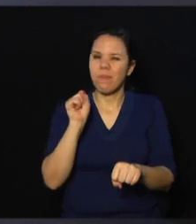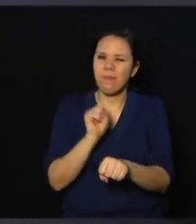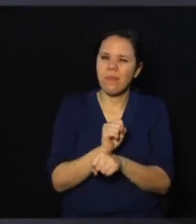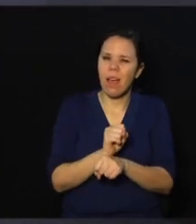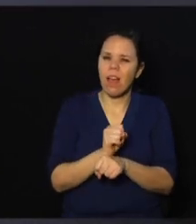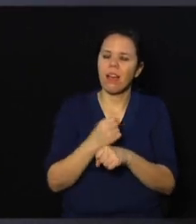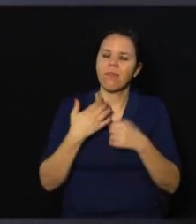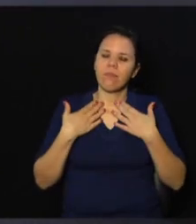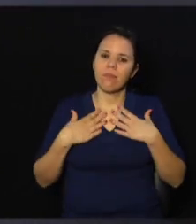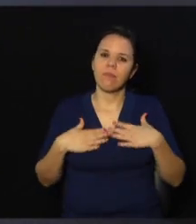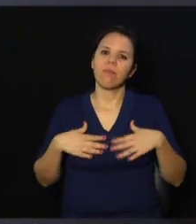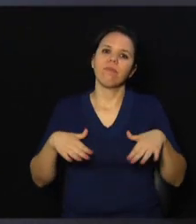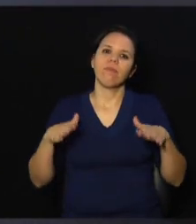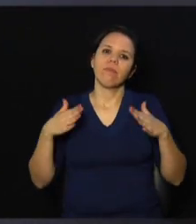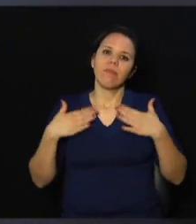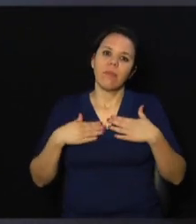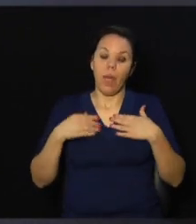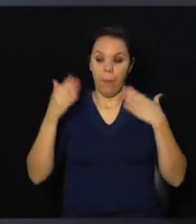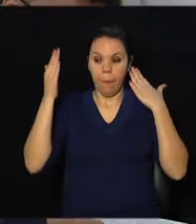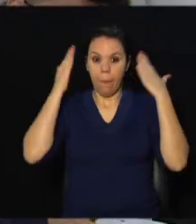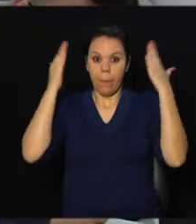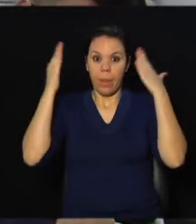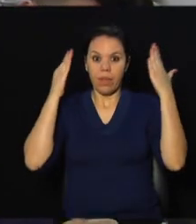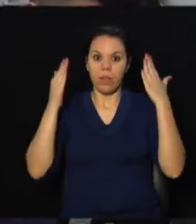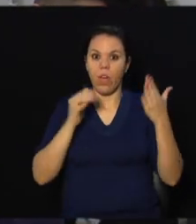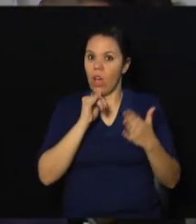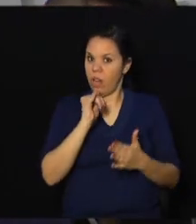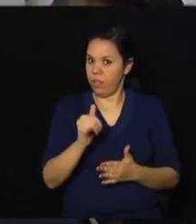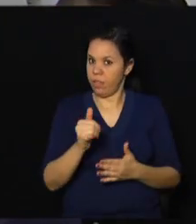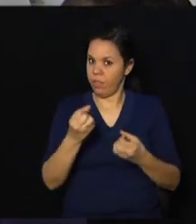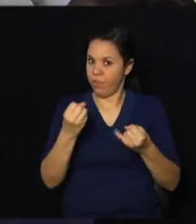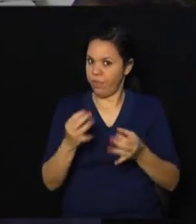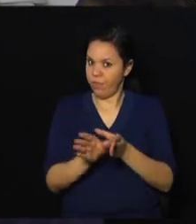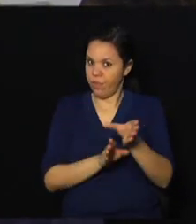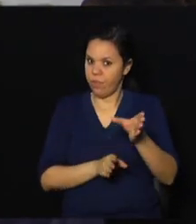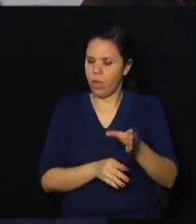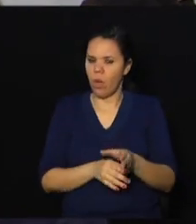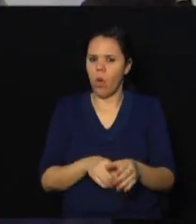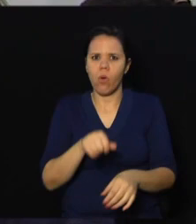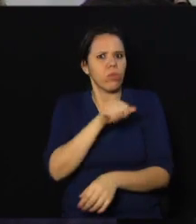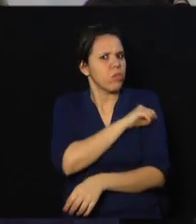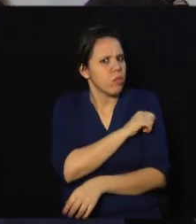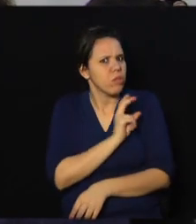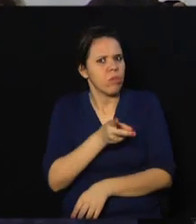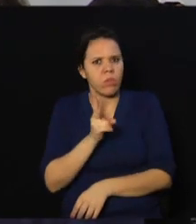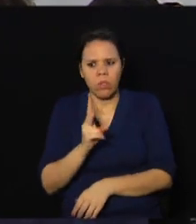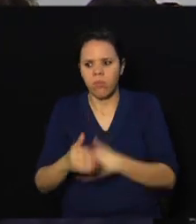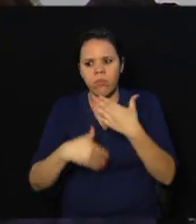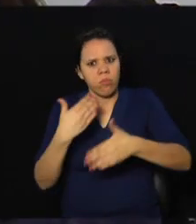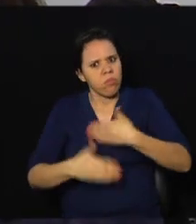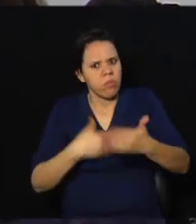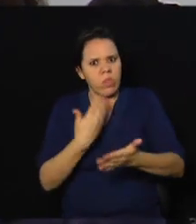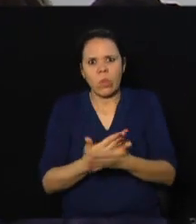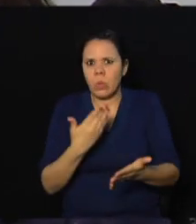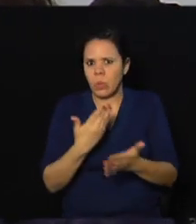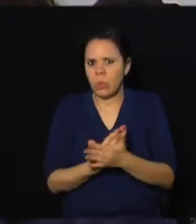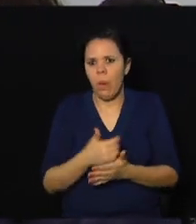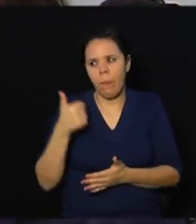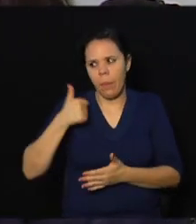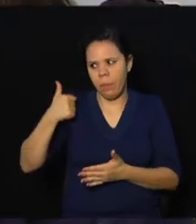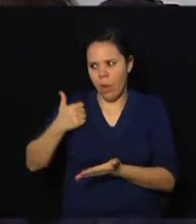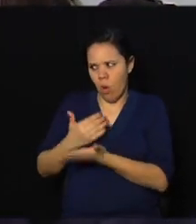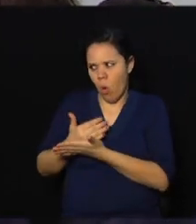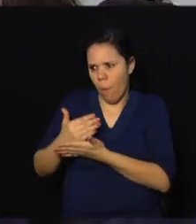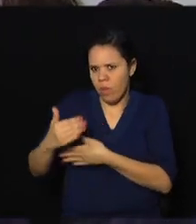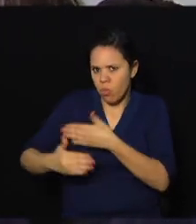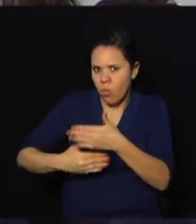pausinha preciosa, diz esta psicóloga. Os alunos vêm aí num ritmo muito forte de estudo no primeiro semestre, né? Então